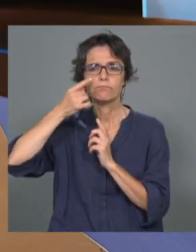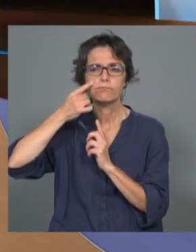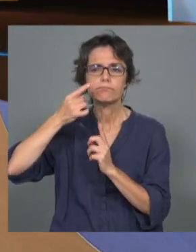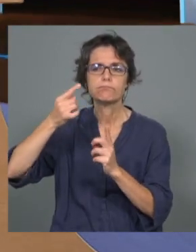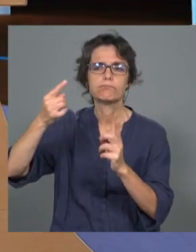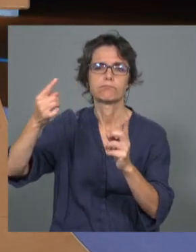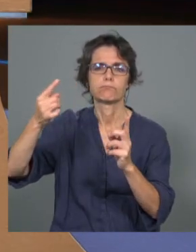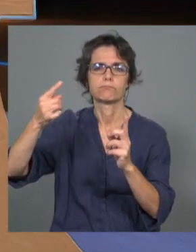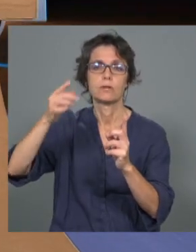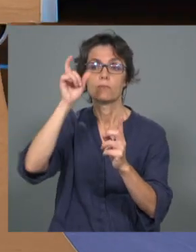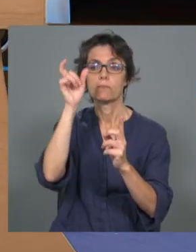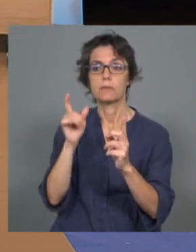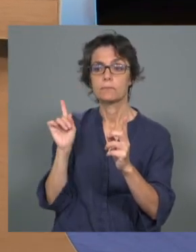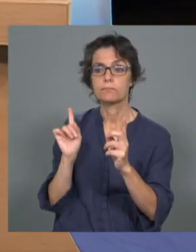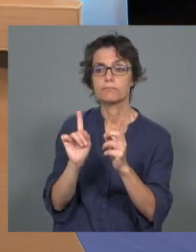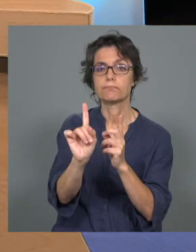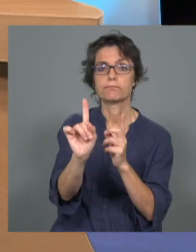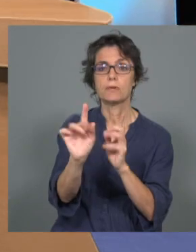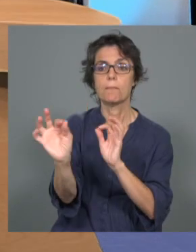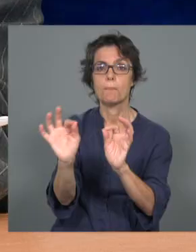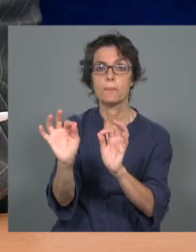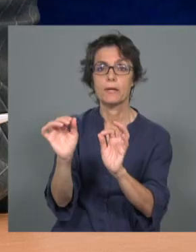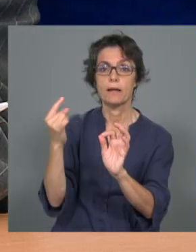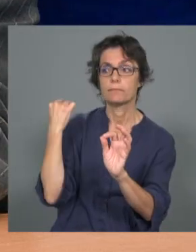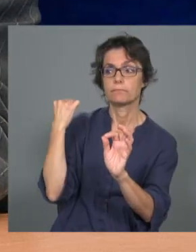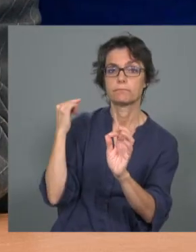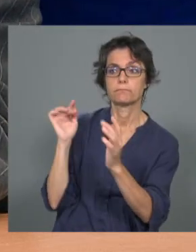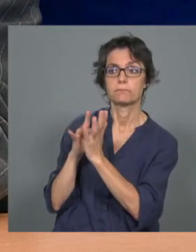vem preparar os caminhos. Há